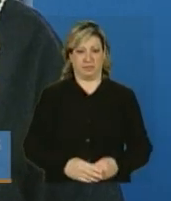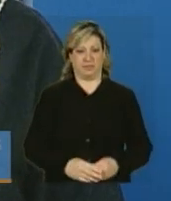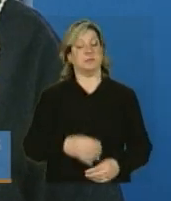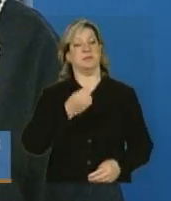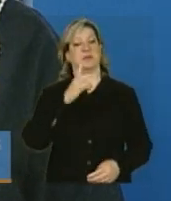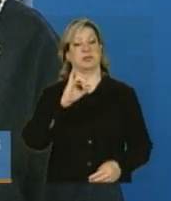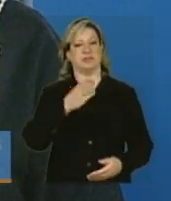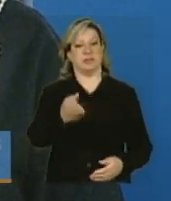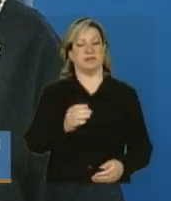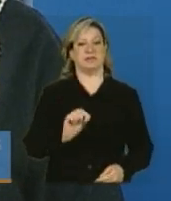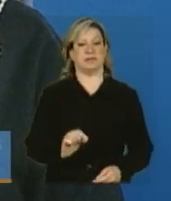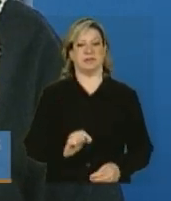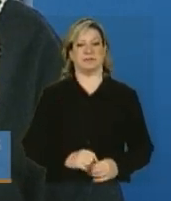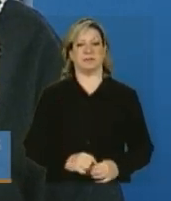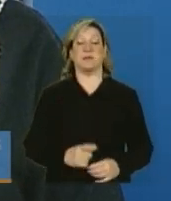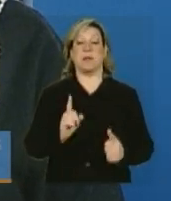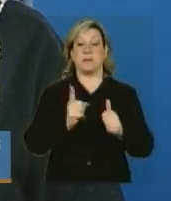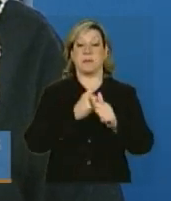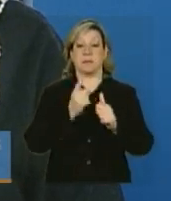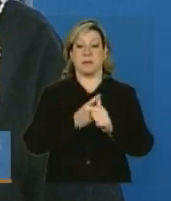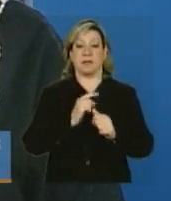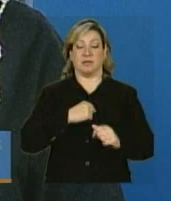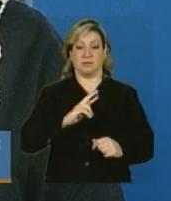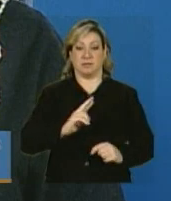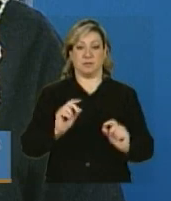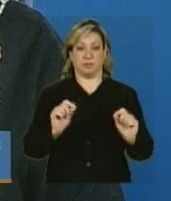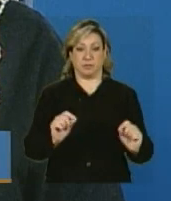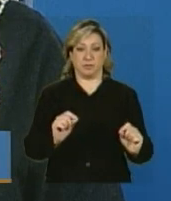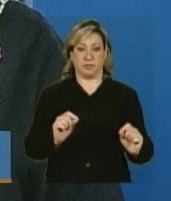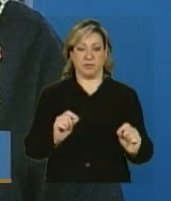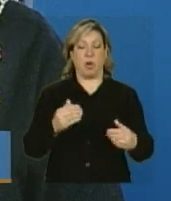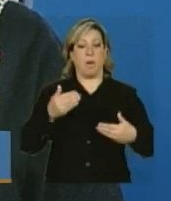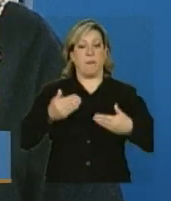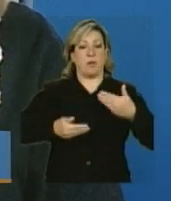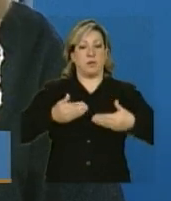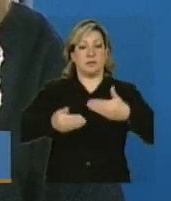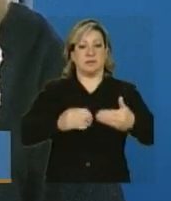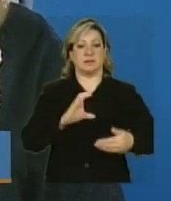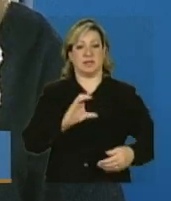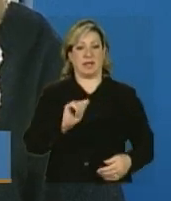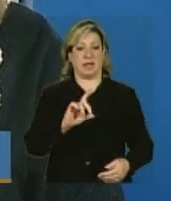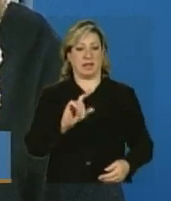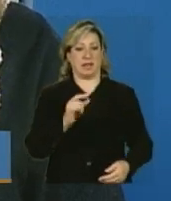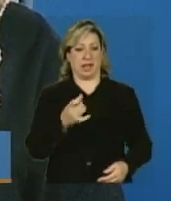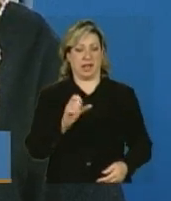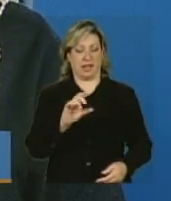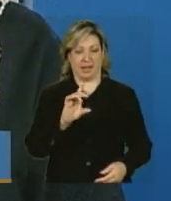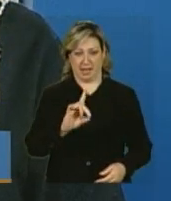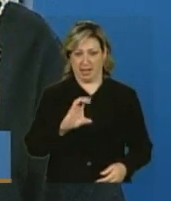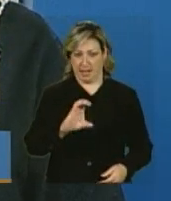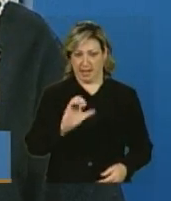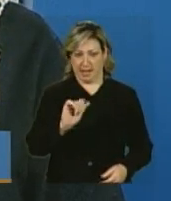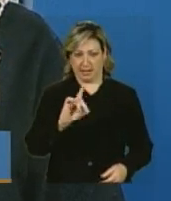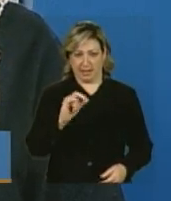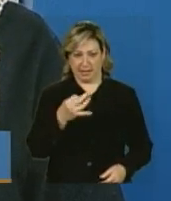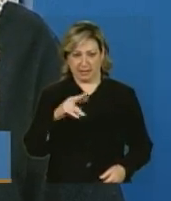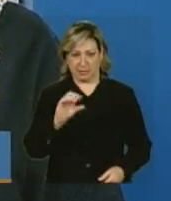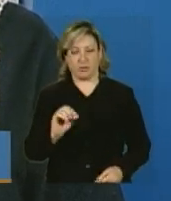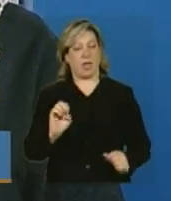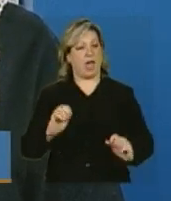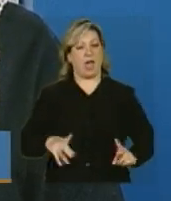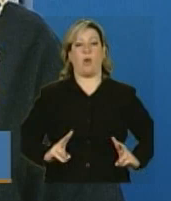Olha, em primeiro lugar, o processo de cadastramento ele é um processo contínuo. O que o